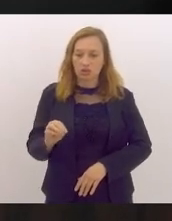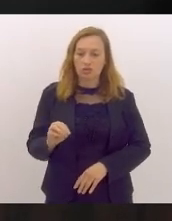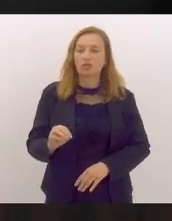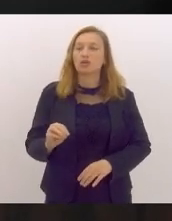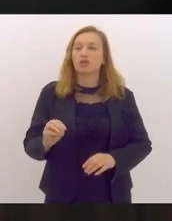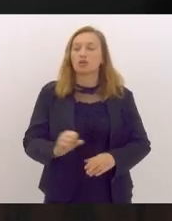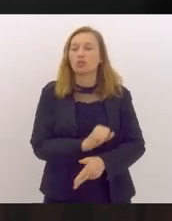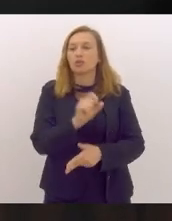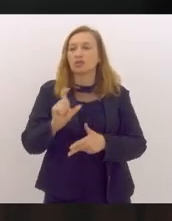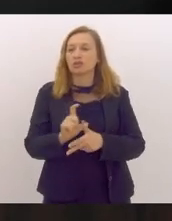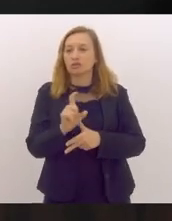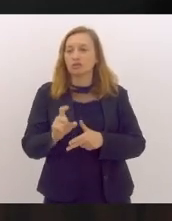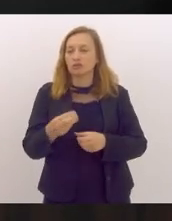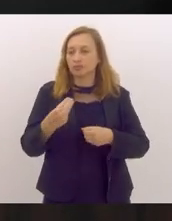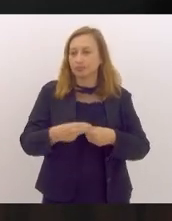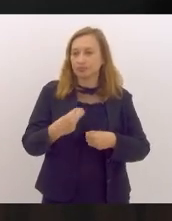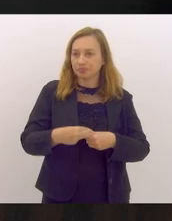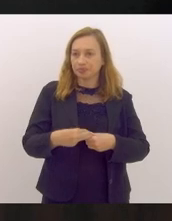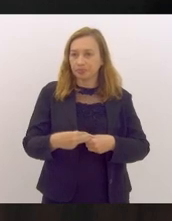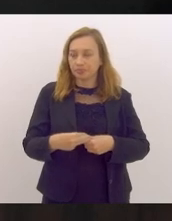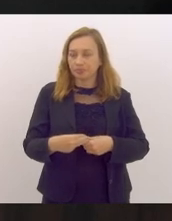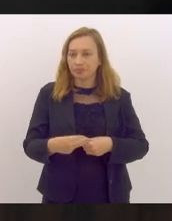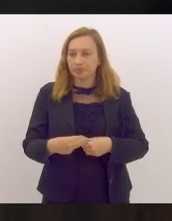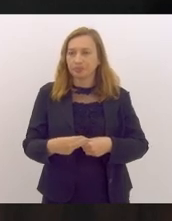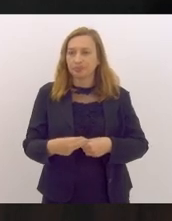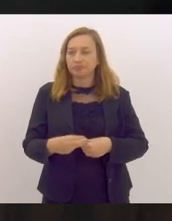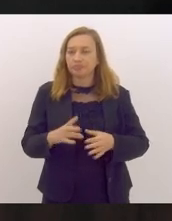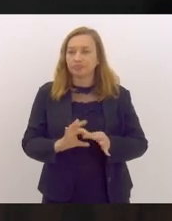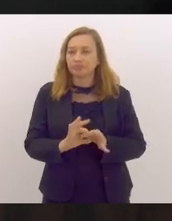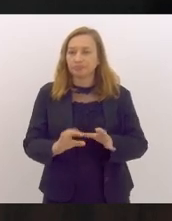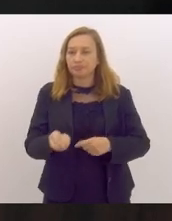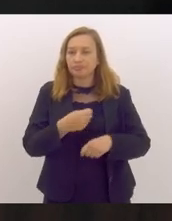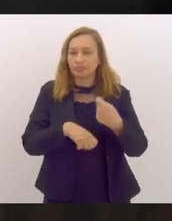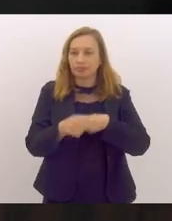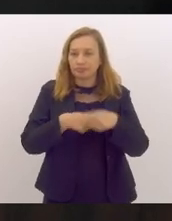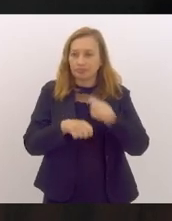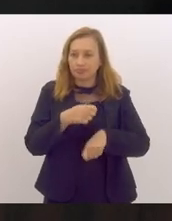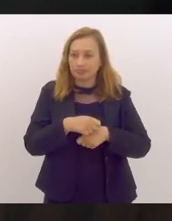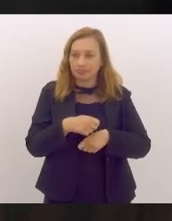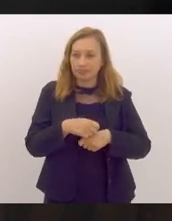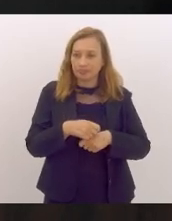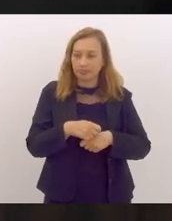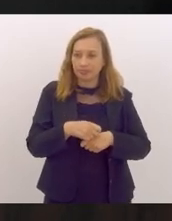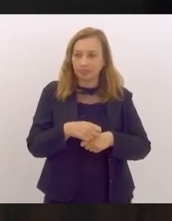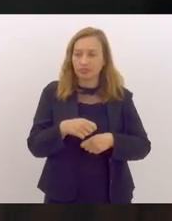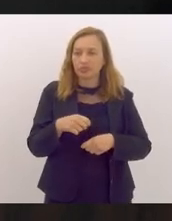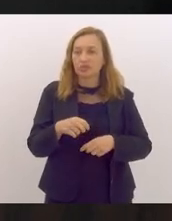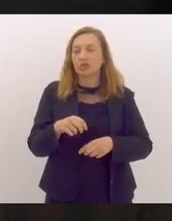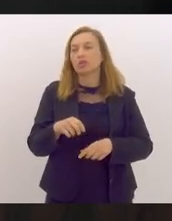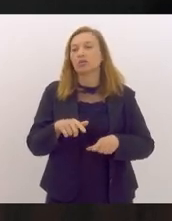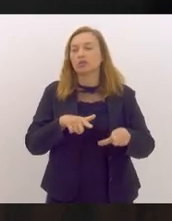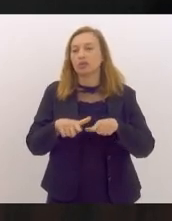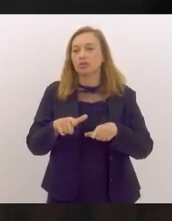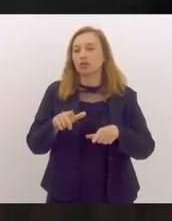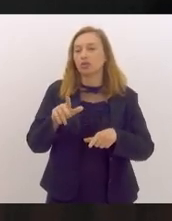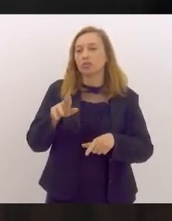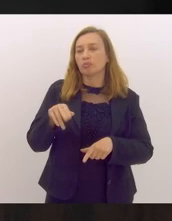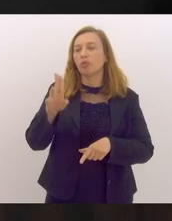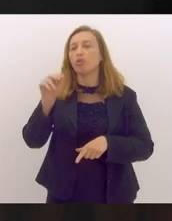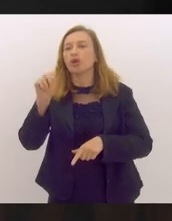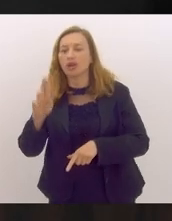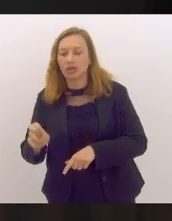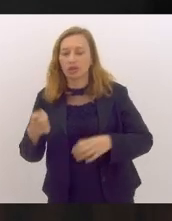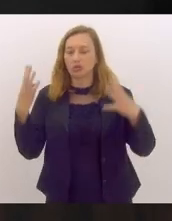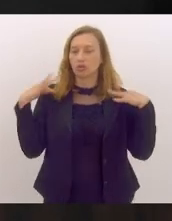Poder Executivo Municipal a dispor sobre as permissões administrativas para a exploração do serviço de bug e turismo e da